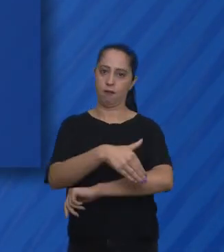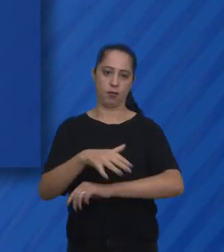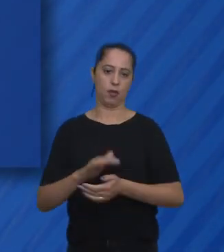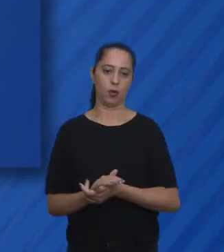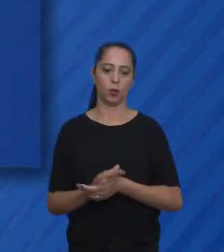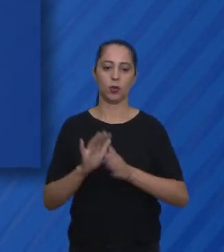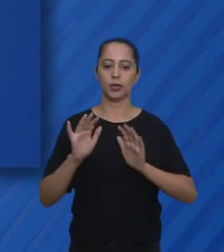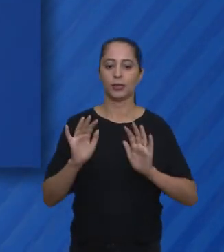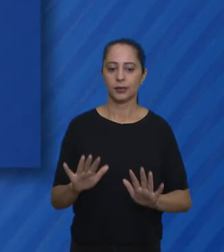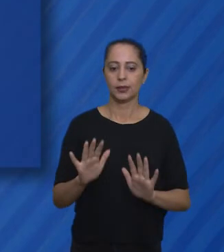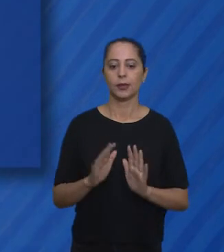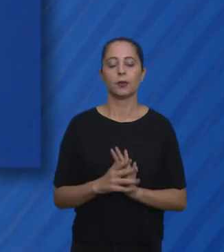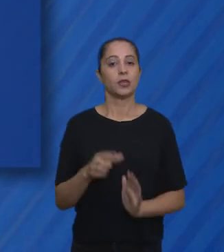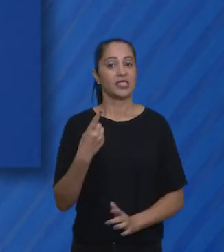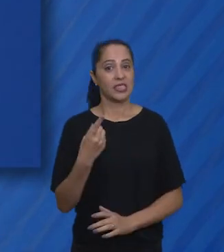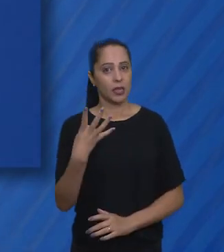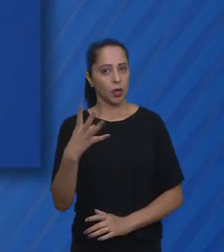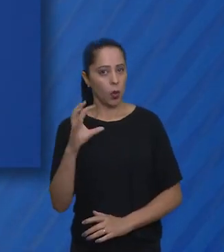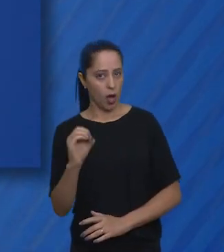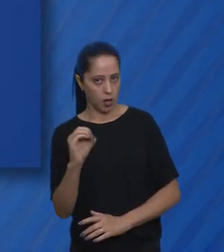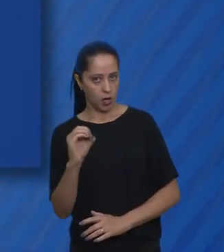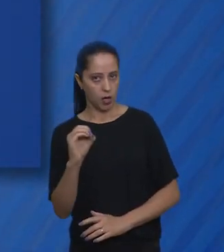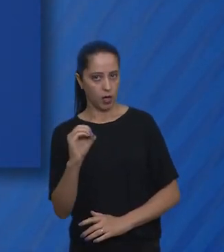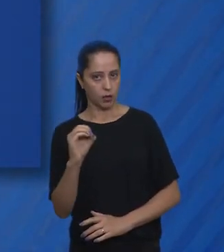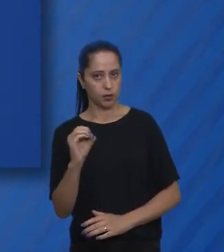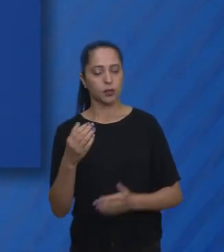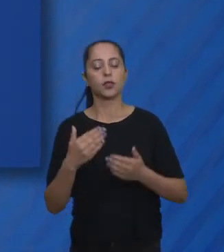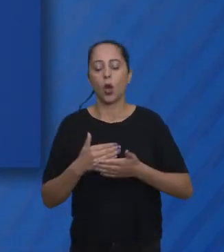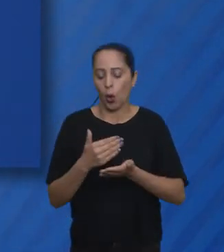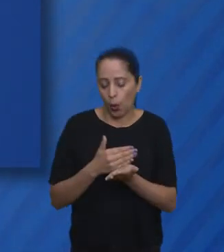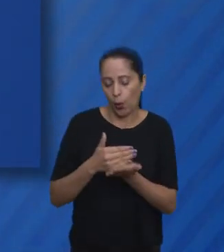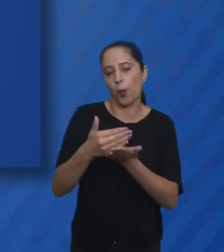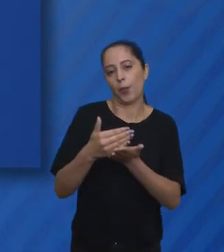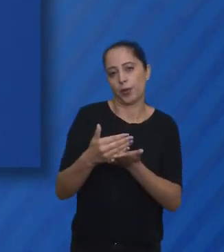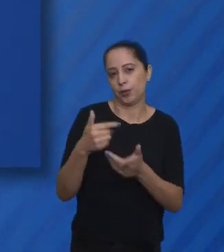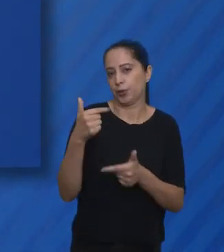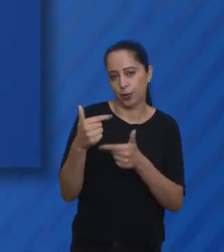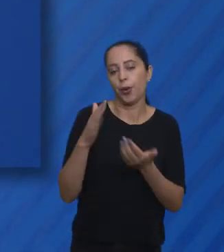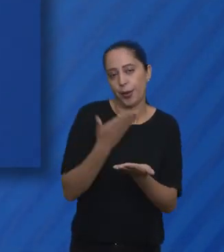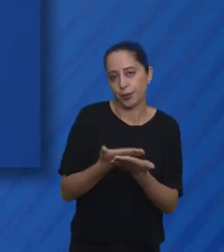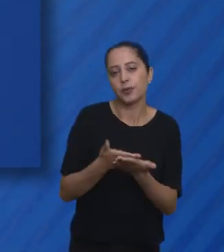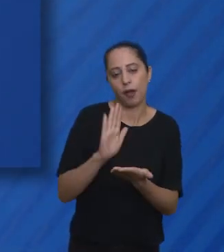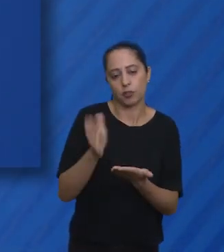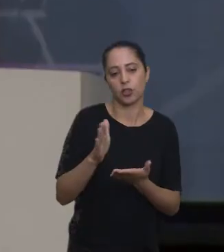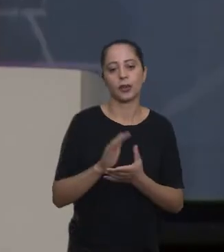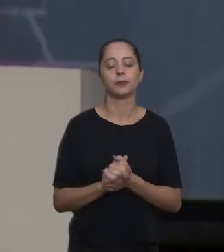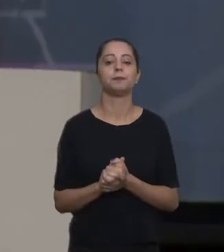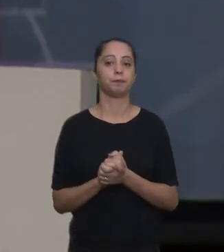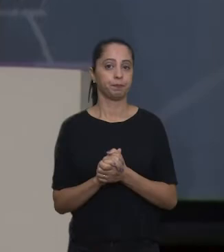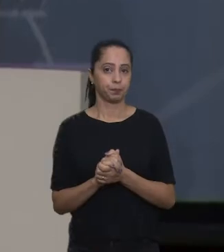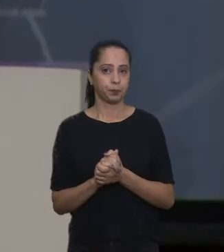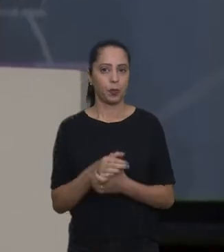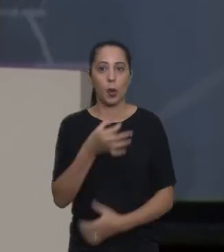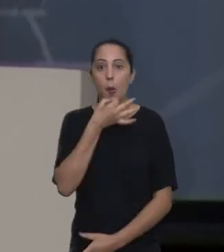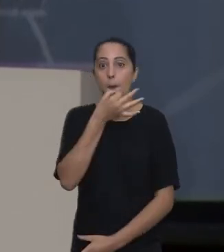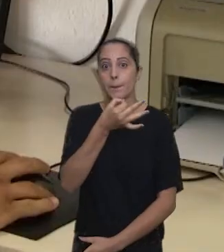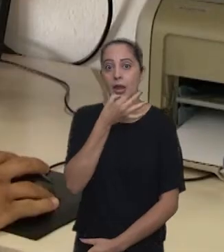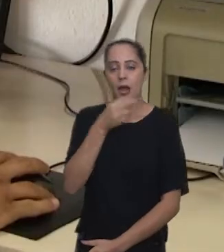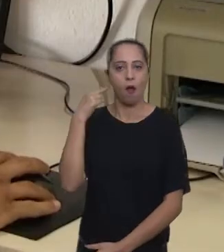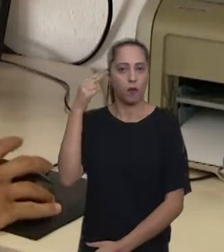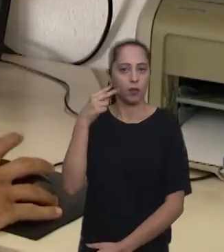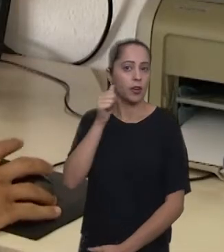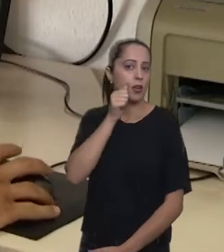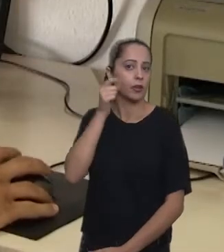Destas, 140 retornaram à escola e foram inseridas em projetos socioeducativos. Para a vereadora Amélia Naomi,